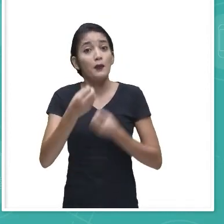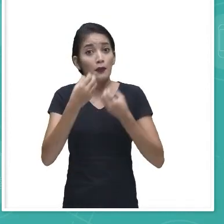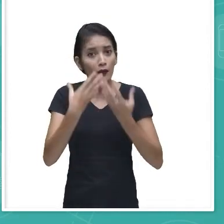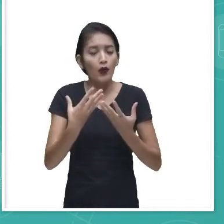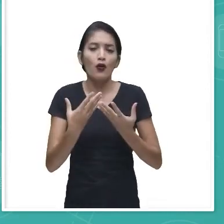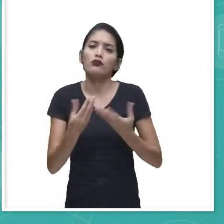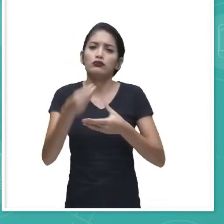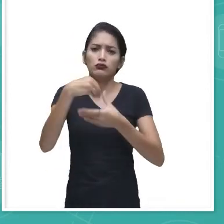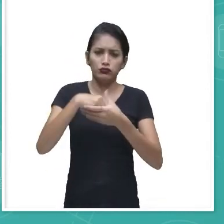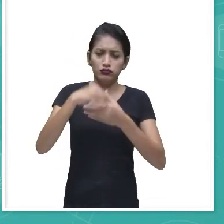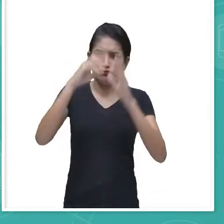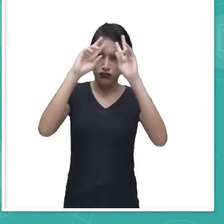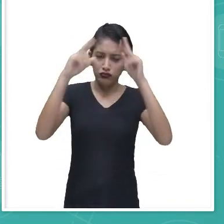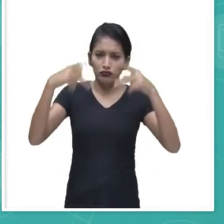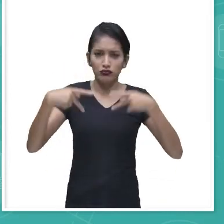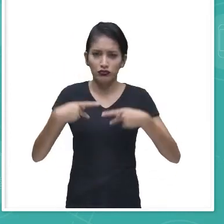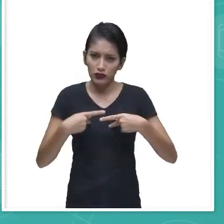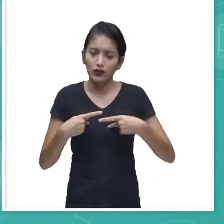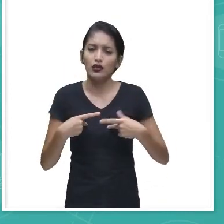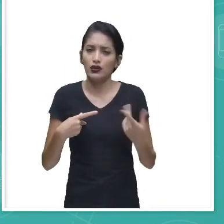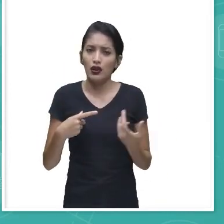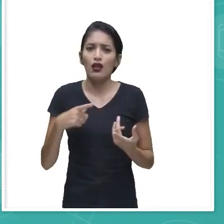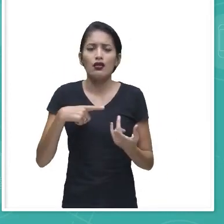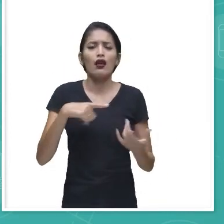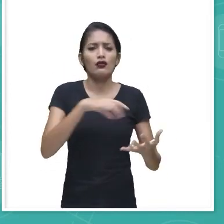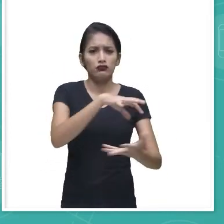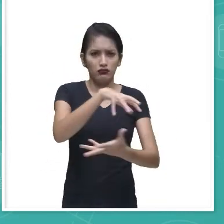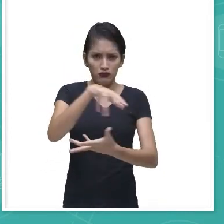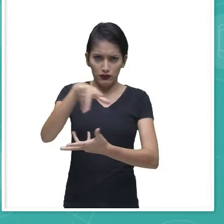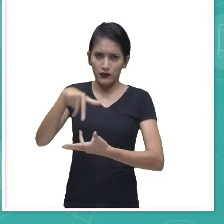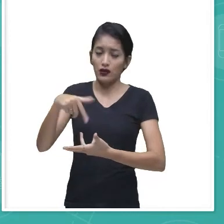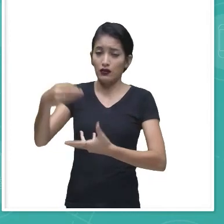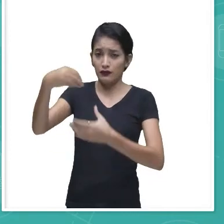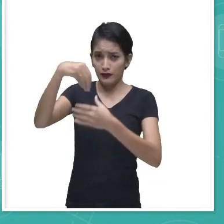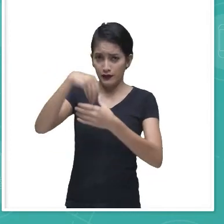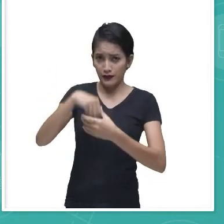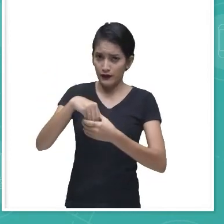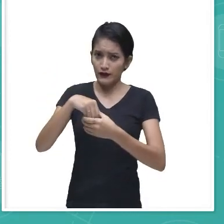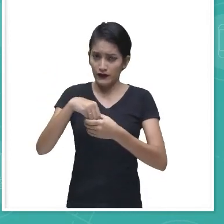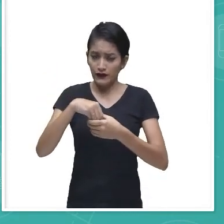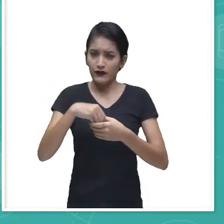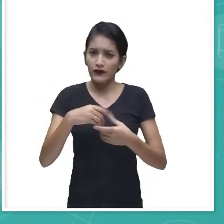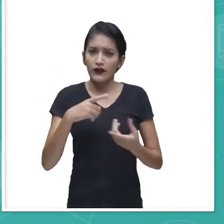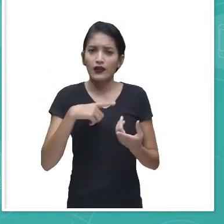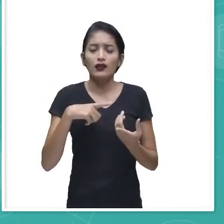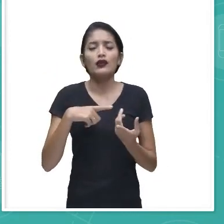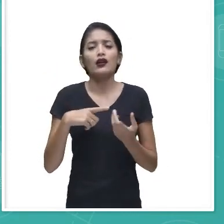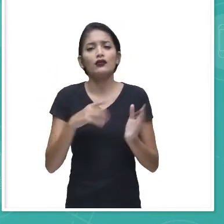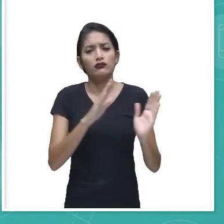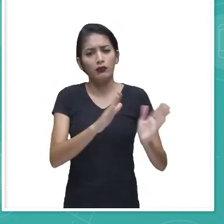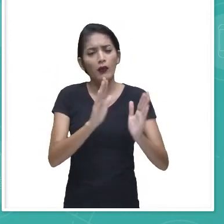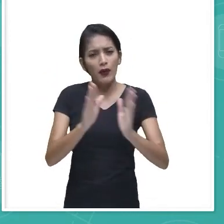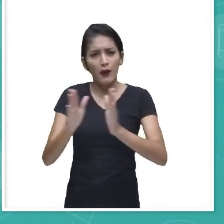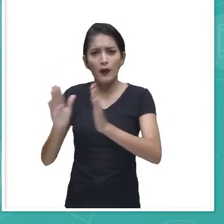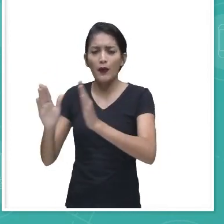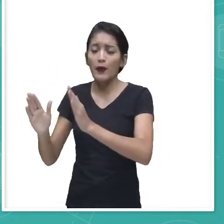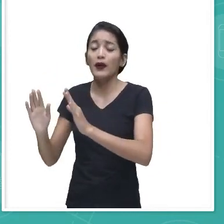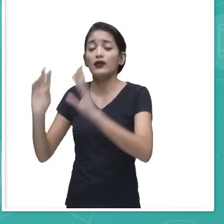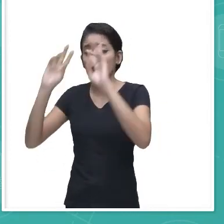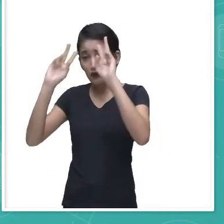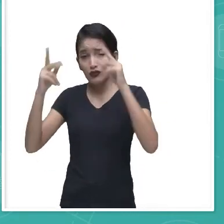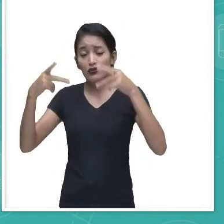abundante, ele está em maior quantidade na nossa atmosfera, tá? Então ele fica circulando aí no ar, e aí os seres vivos,